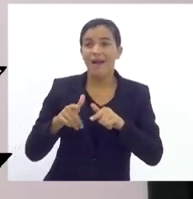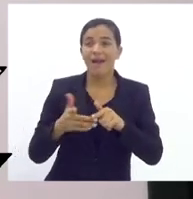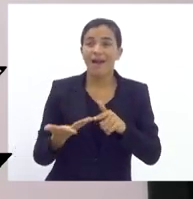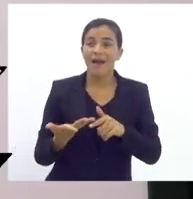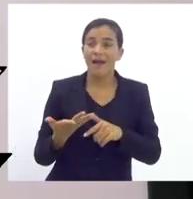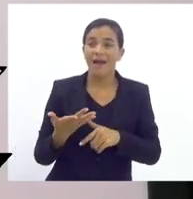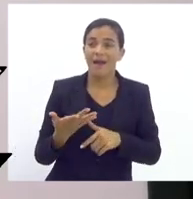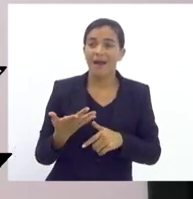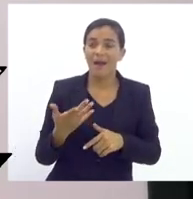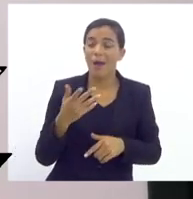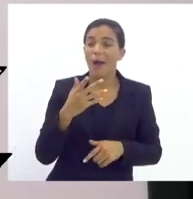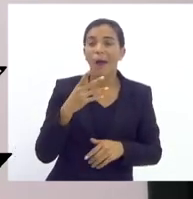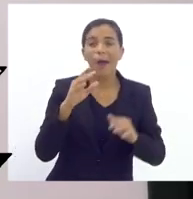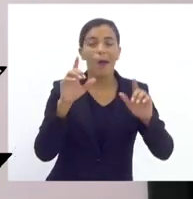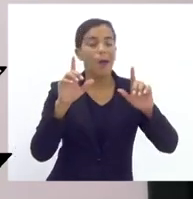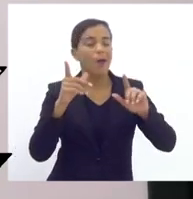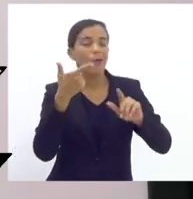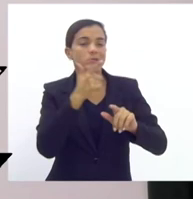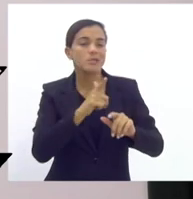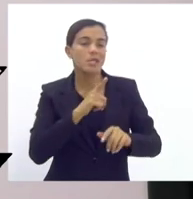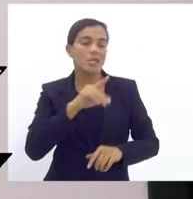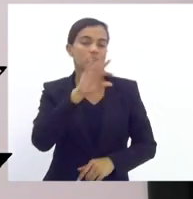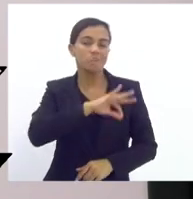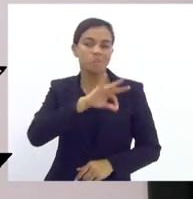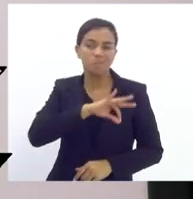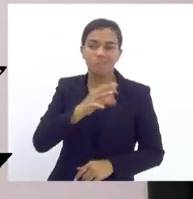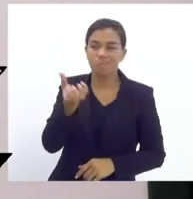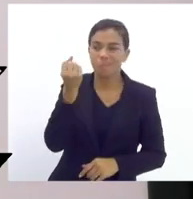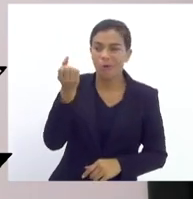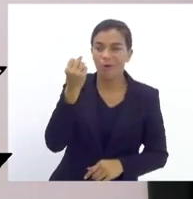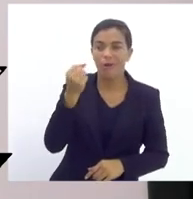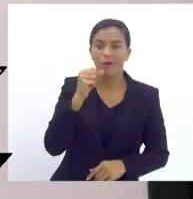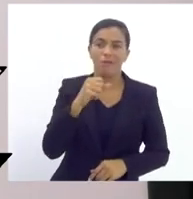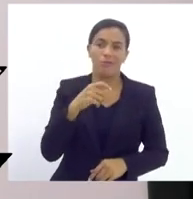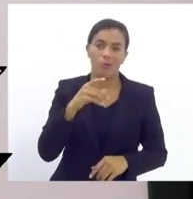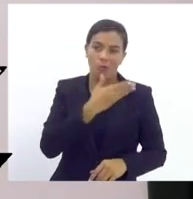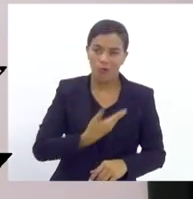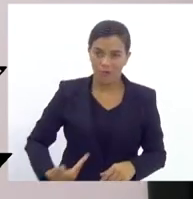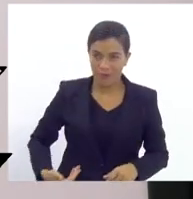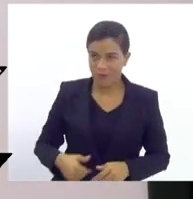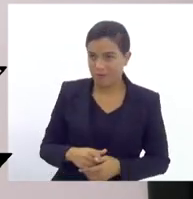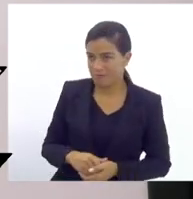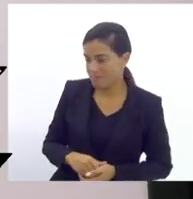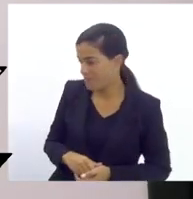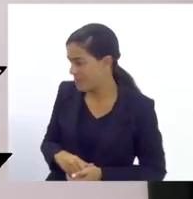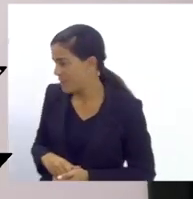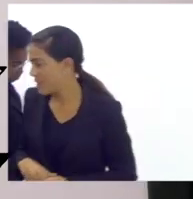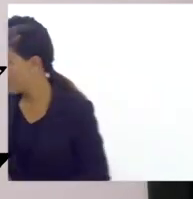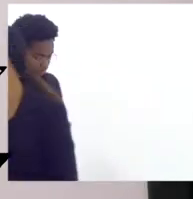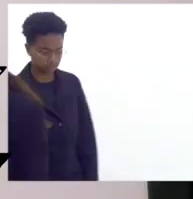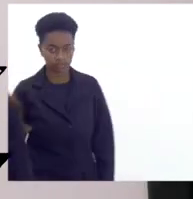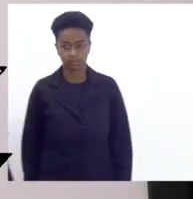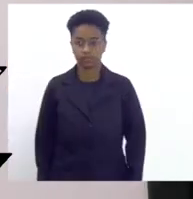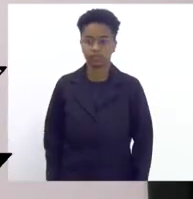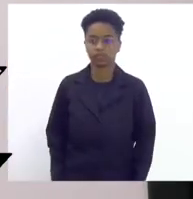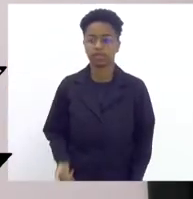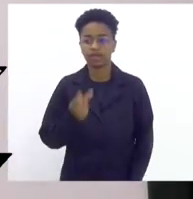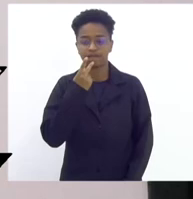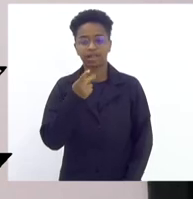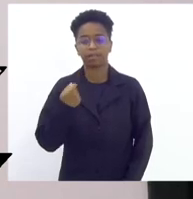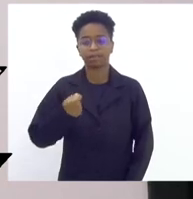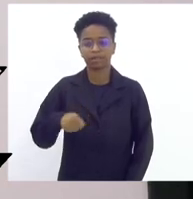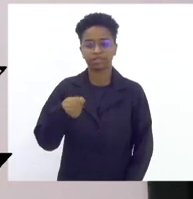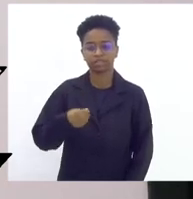ter programa dele porque não fala que tem o que tem na vivência que treina